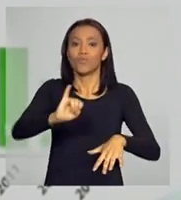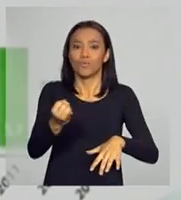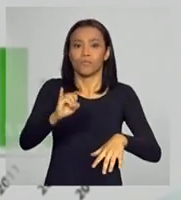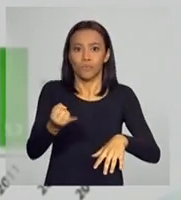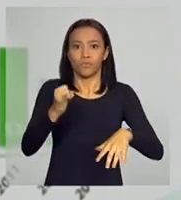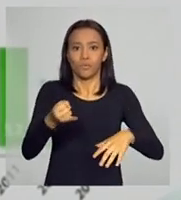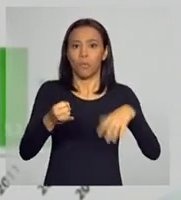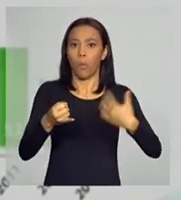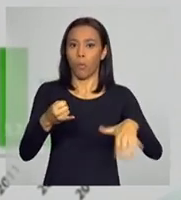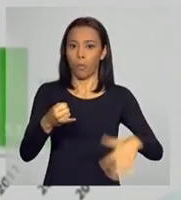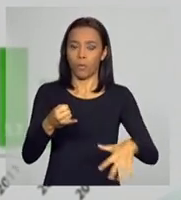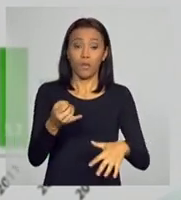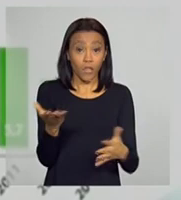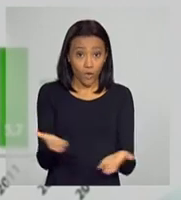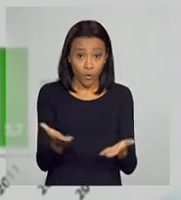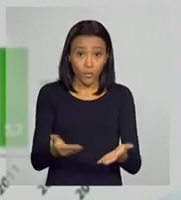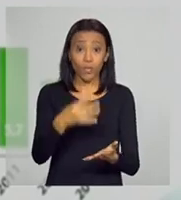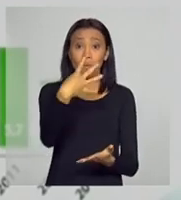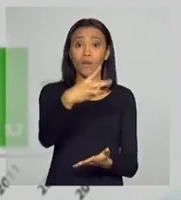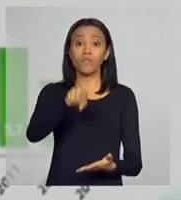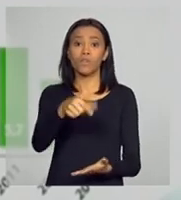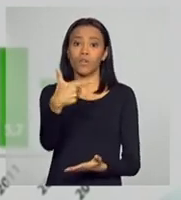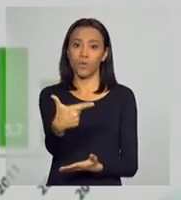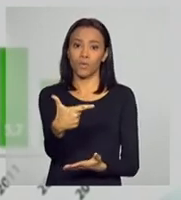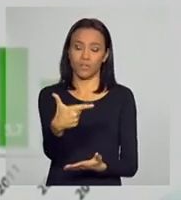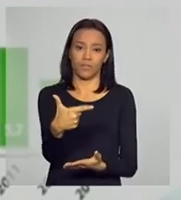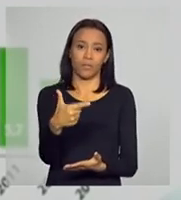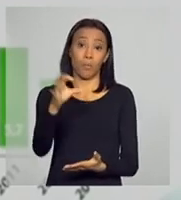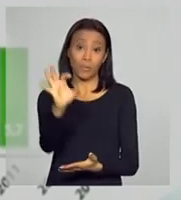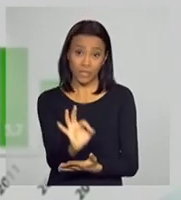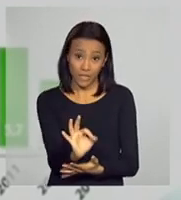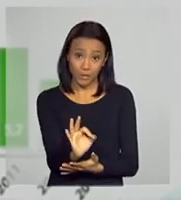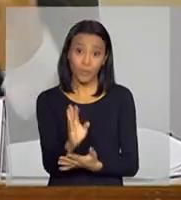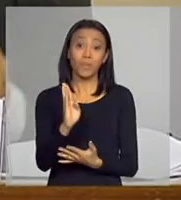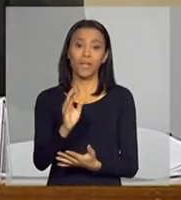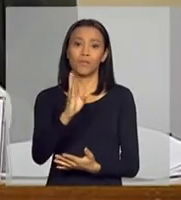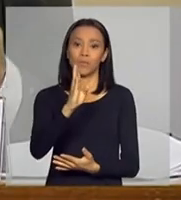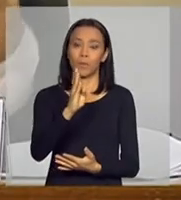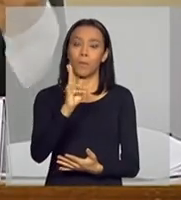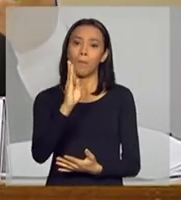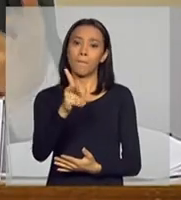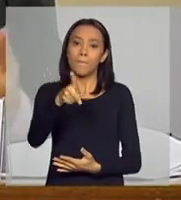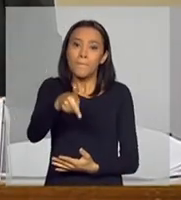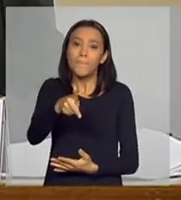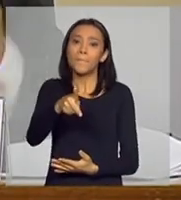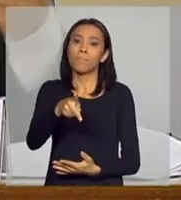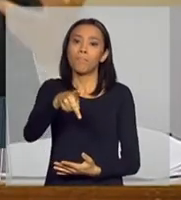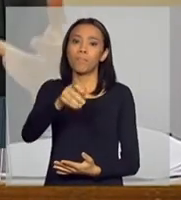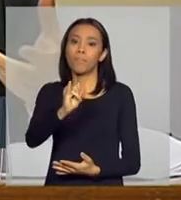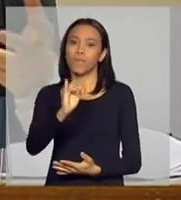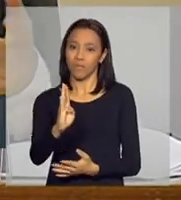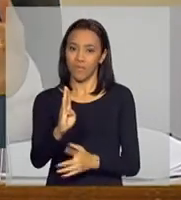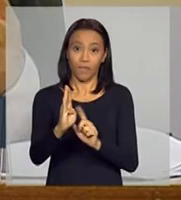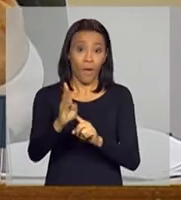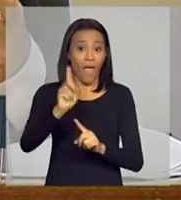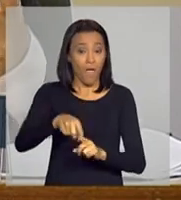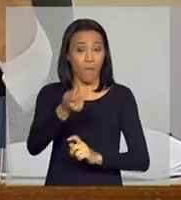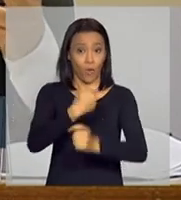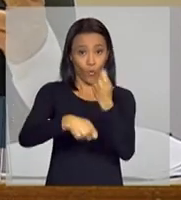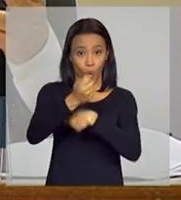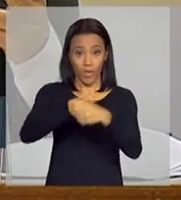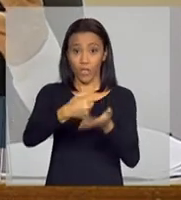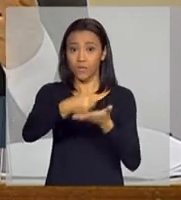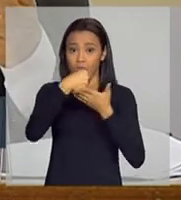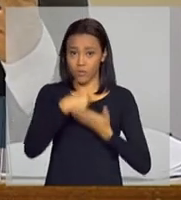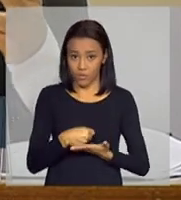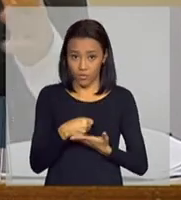estaremos gastando 4,2 por cento do PIB a importante é uma economia que nos ajudam o resultado fiscal